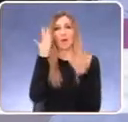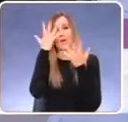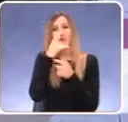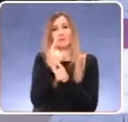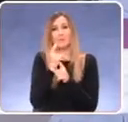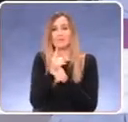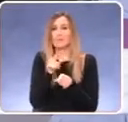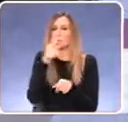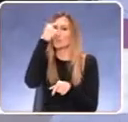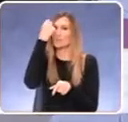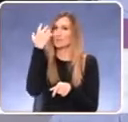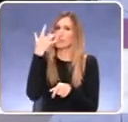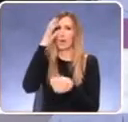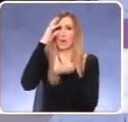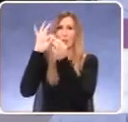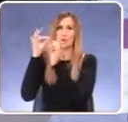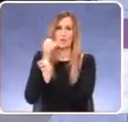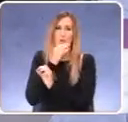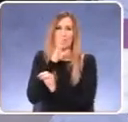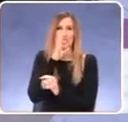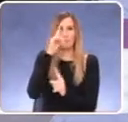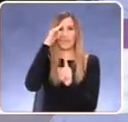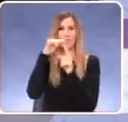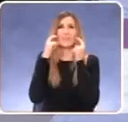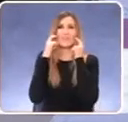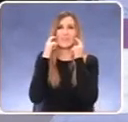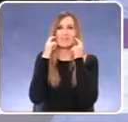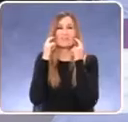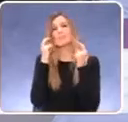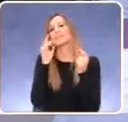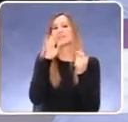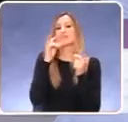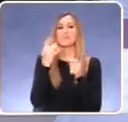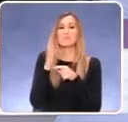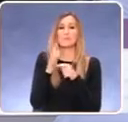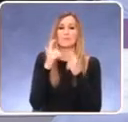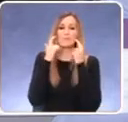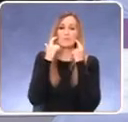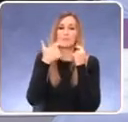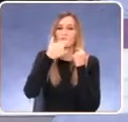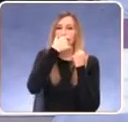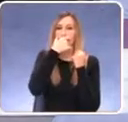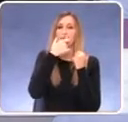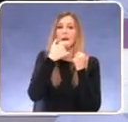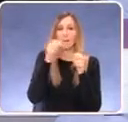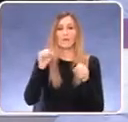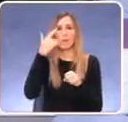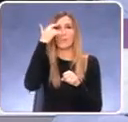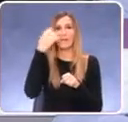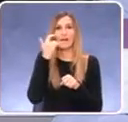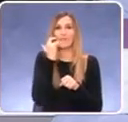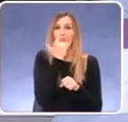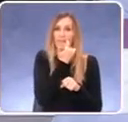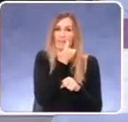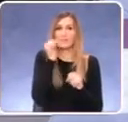isso aí, não é compreensível, não faz muito sentido. Não faz sentido. Pessoas com dente, que as próteses englobam dentes da frente, pois é compreensível.